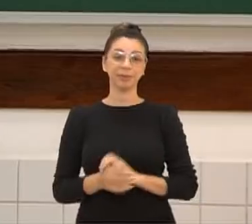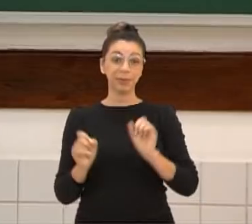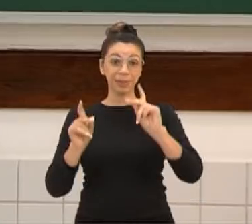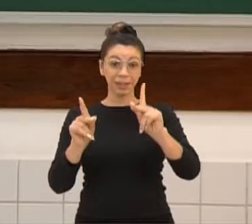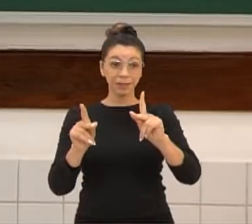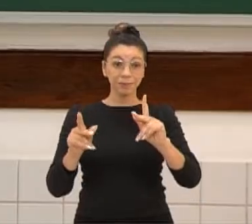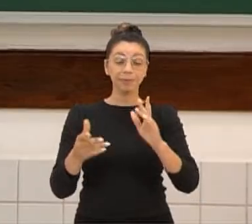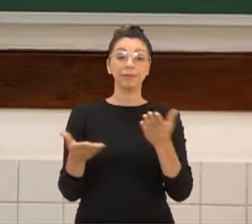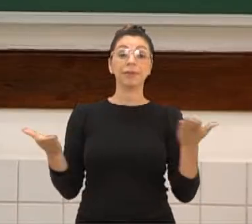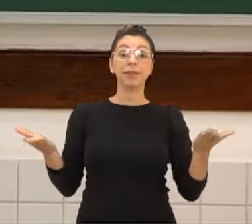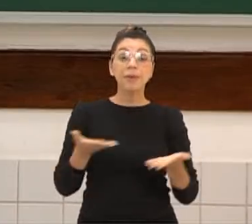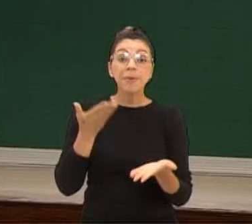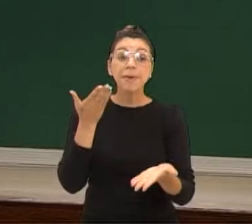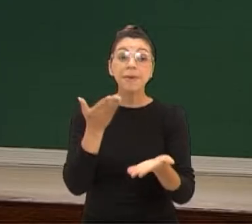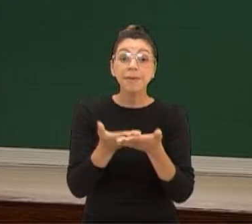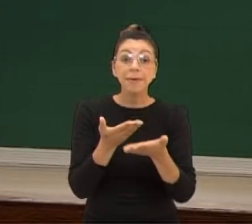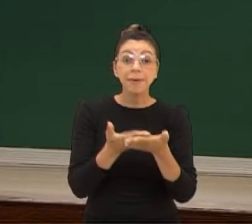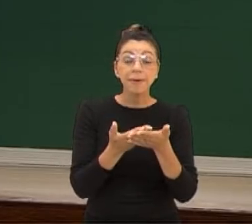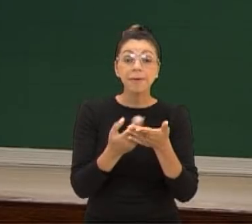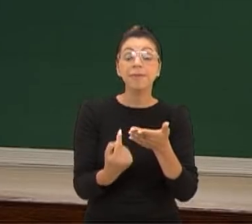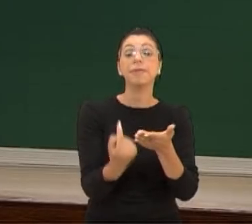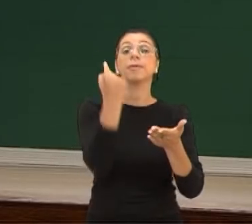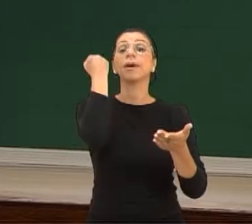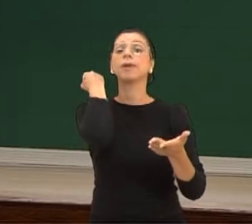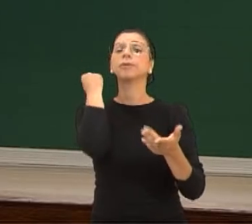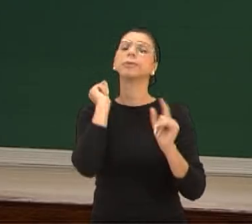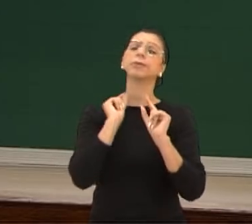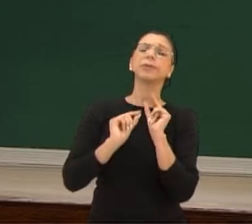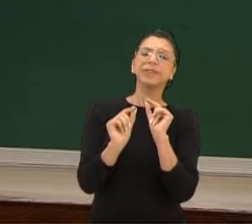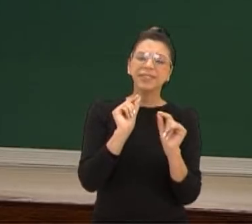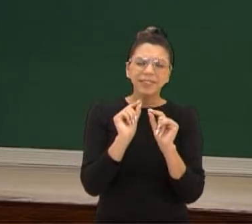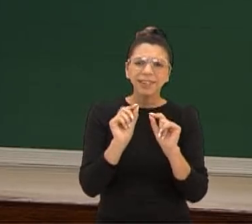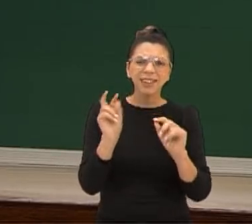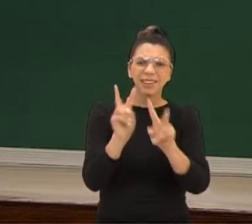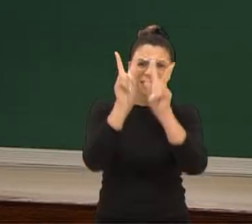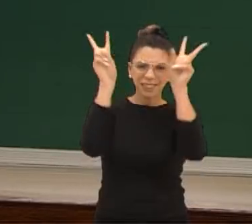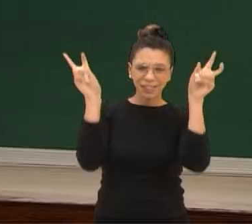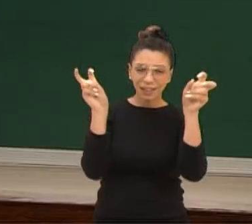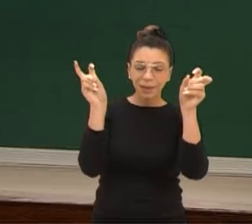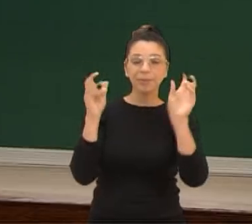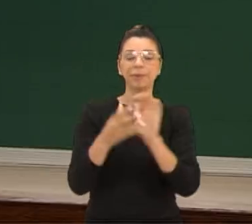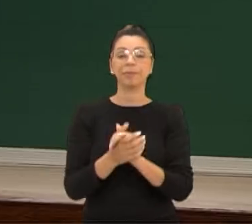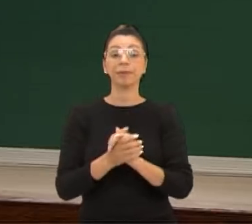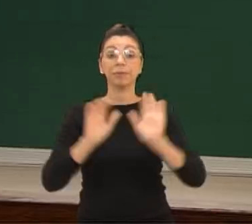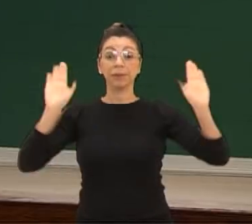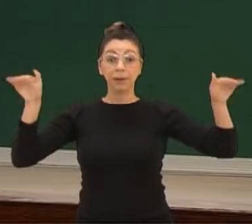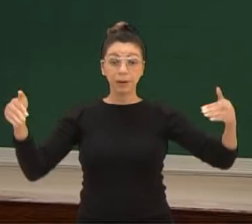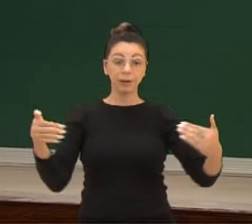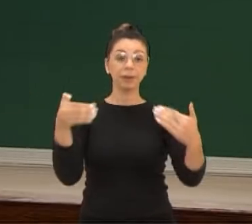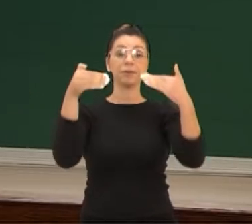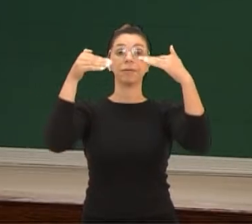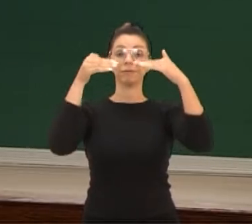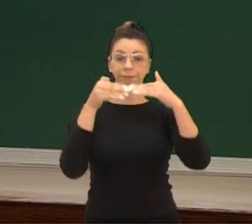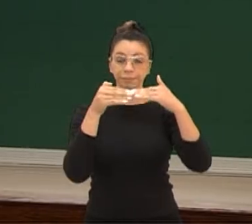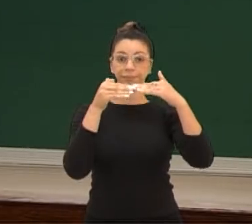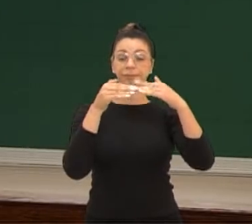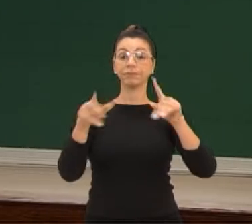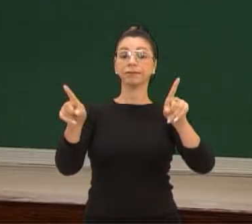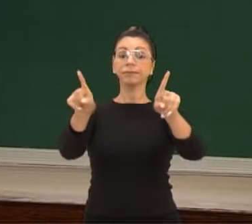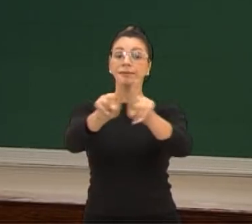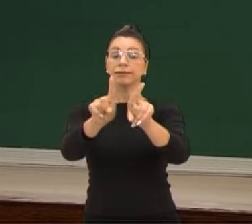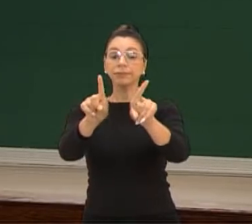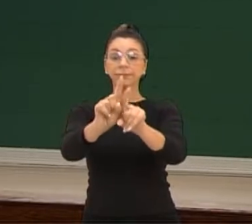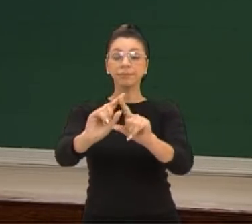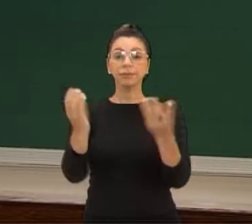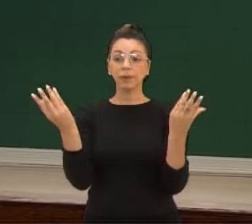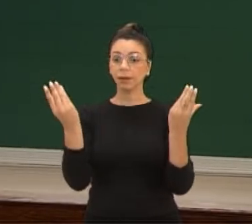ok? Na aula anterior, nós falamos sobre os princípios de equivalência. Falamos ainda sobre o